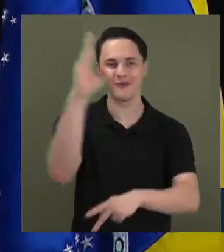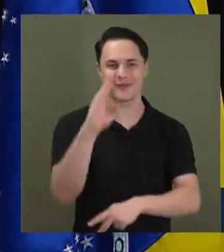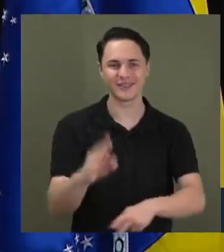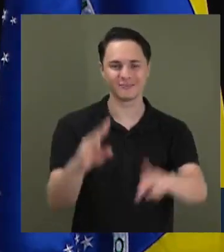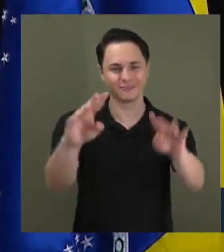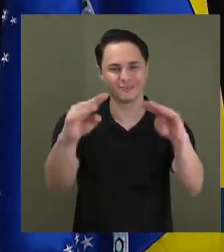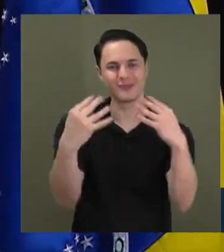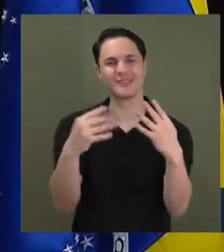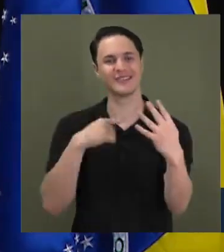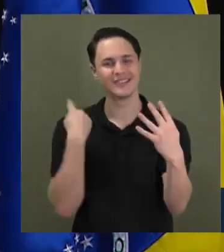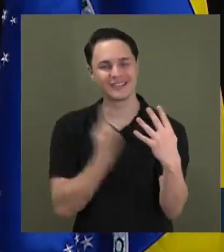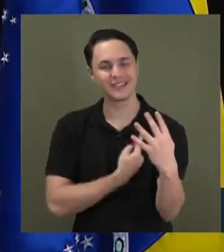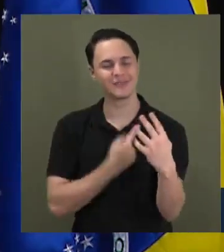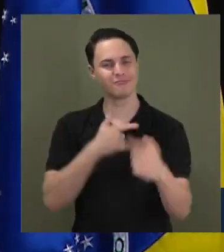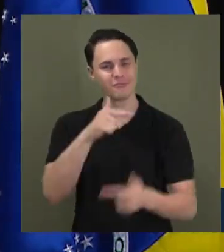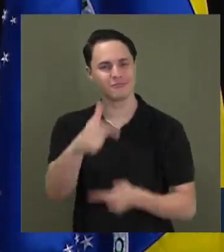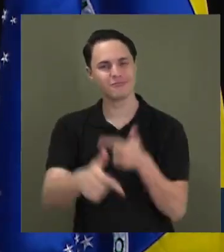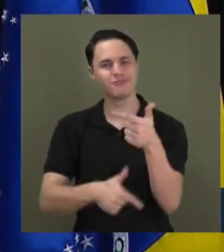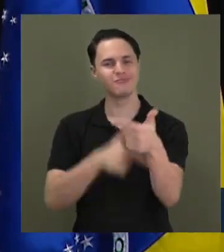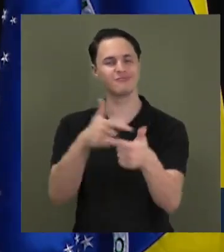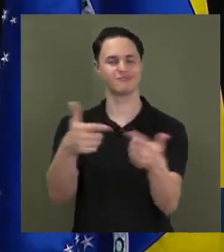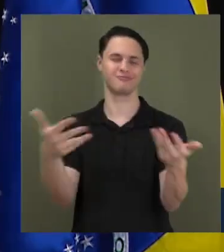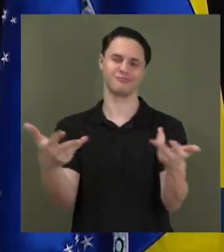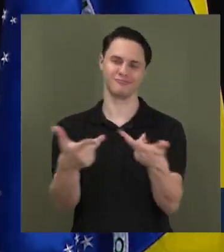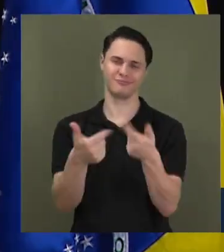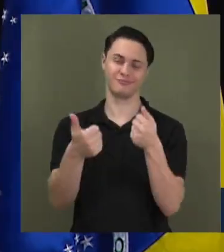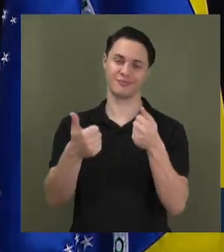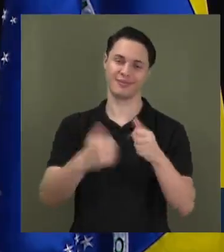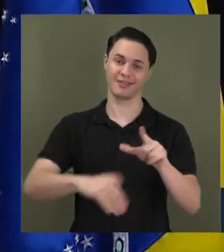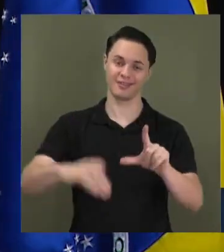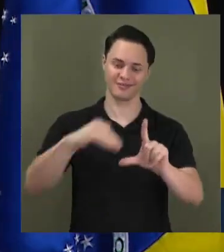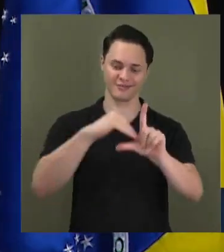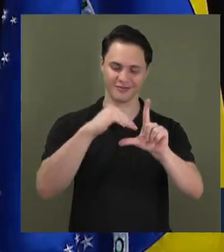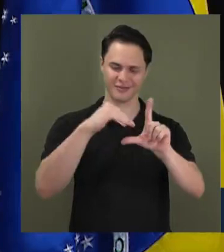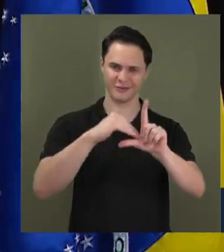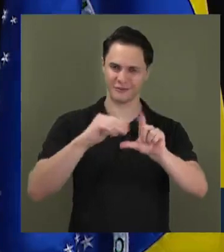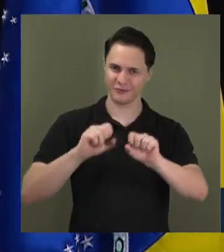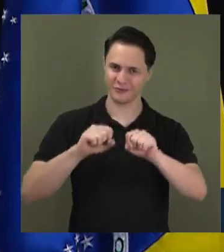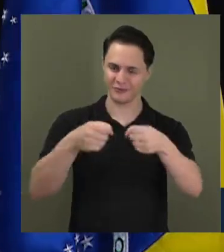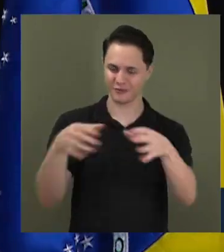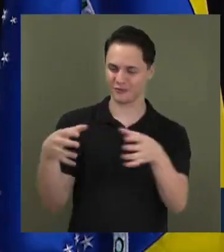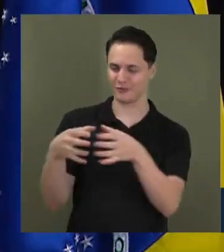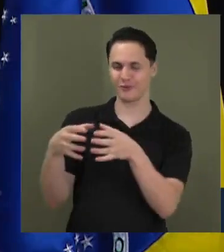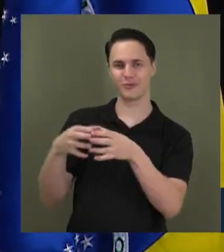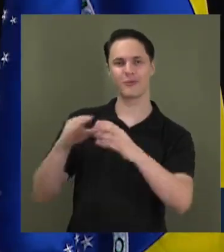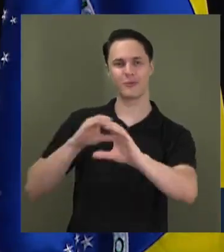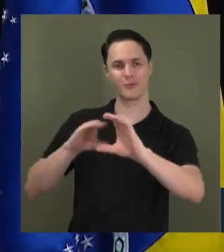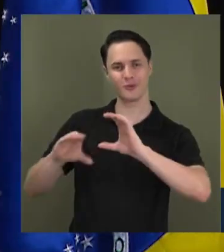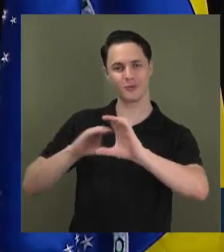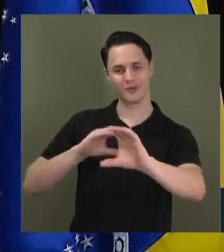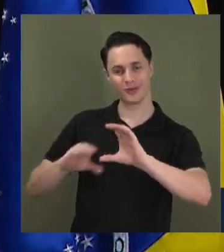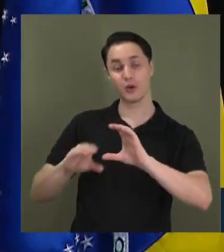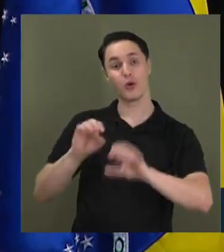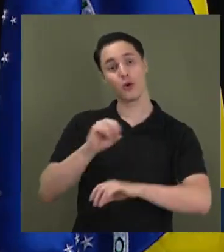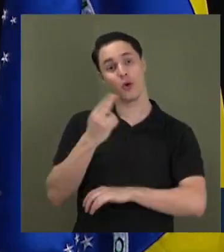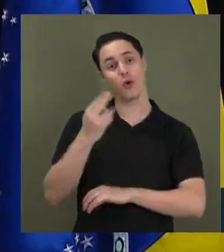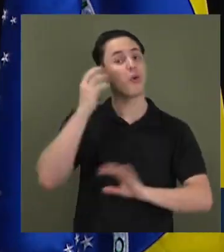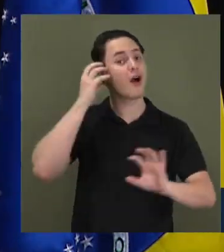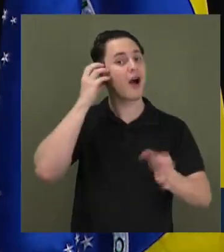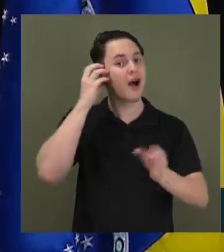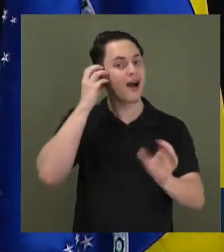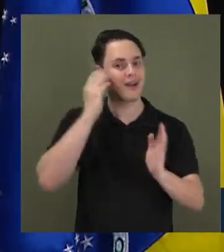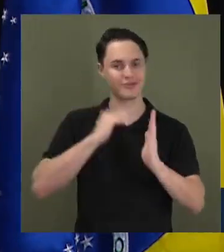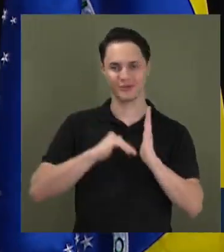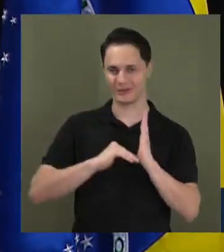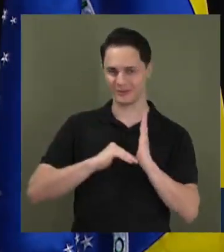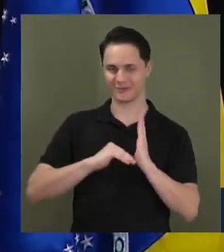pelo trabalho sempre muito fidedigno da equipe de comunicação da Rádio Senado, TV Senado e